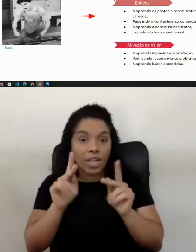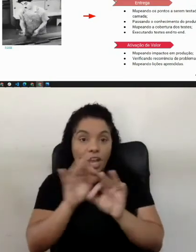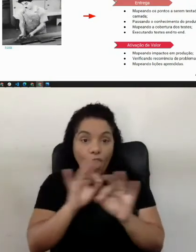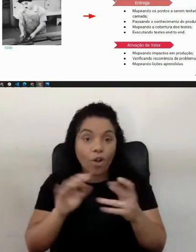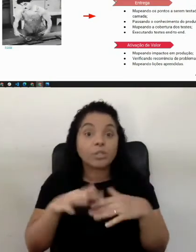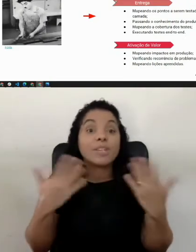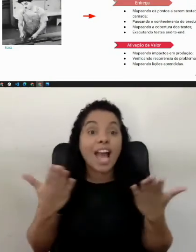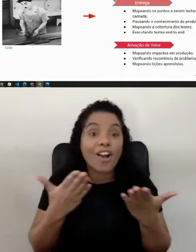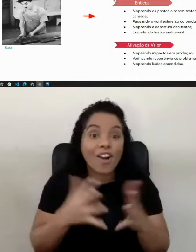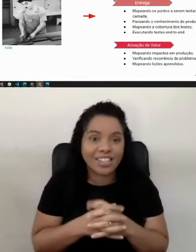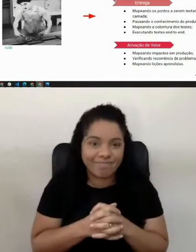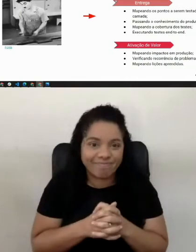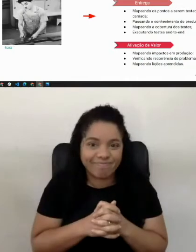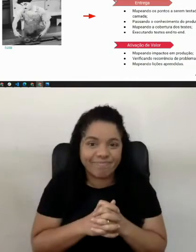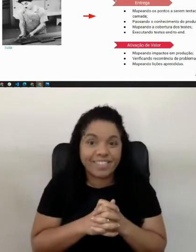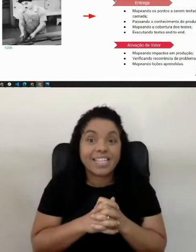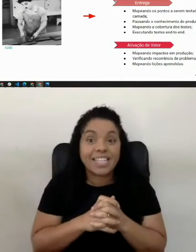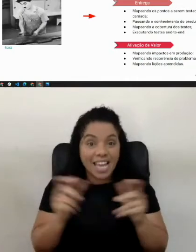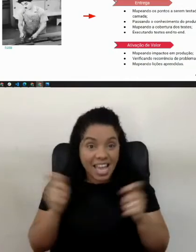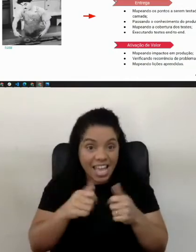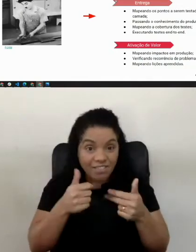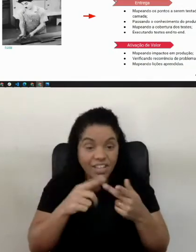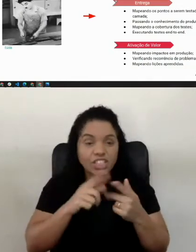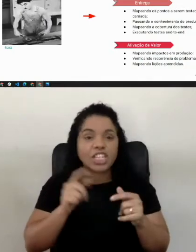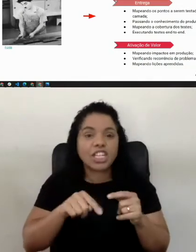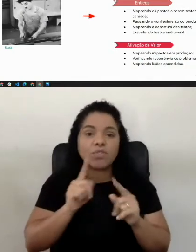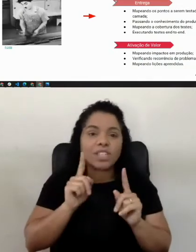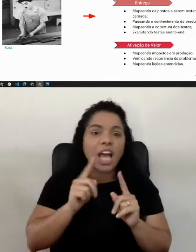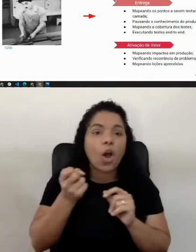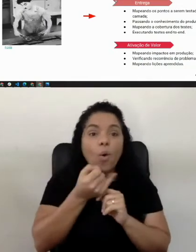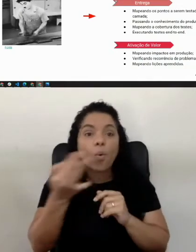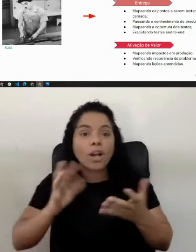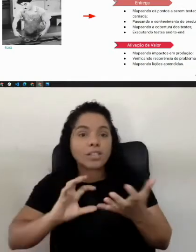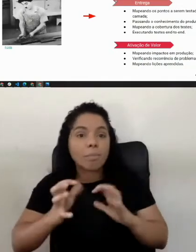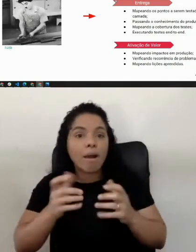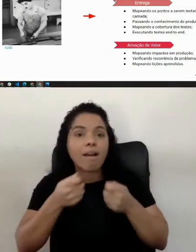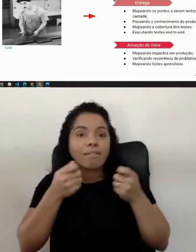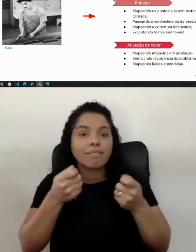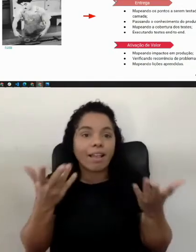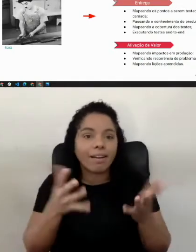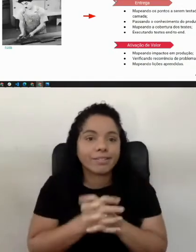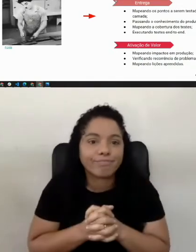agora? Está sendo efetivo, não está sendo efetivo? Quantos bugs a gente ainda está entregando?